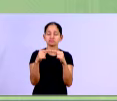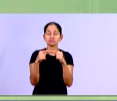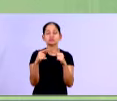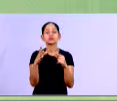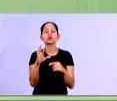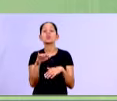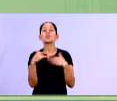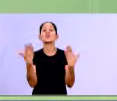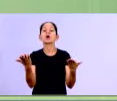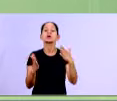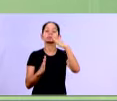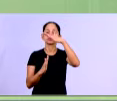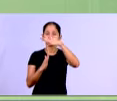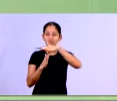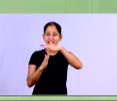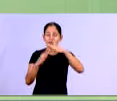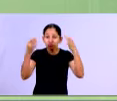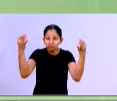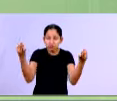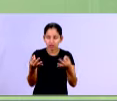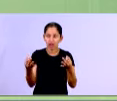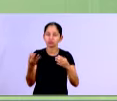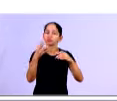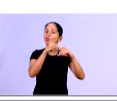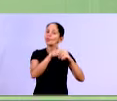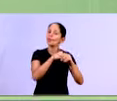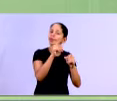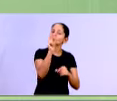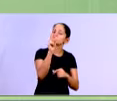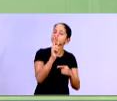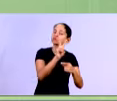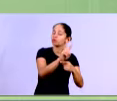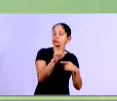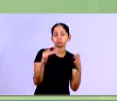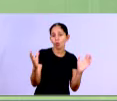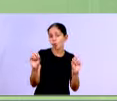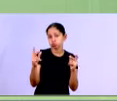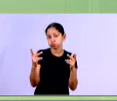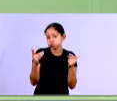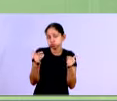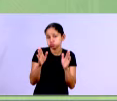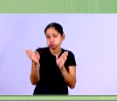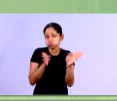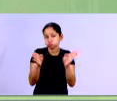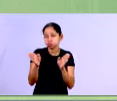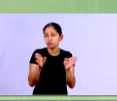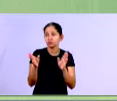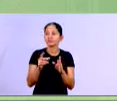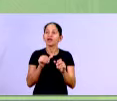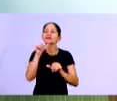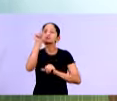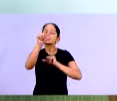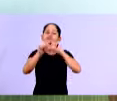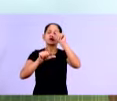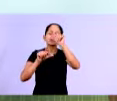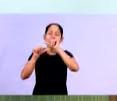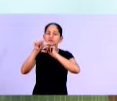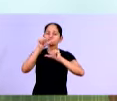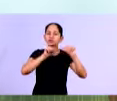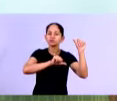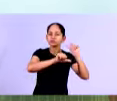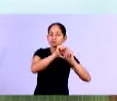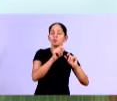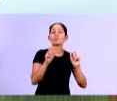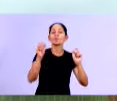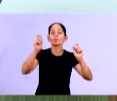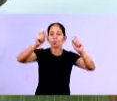da aplicação, ao tempo que a pessoa ficou com dinheiro. E aí eu vou precisar de fazer algumas transformações. No juros simples, eu